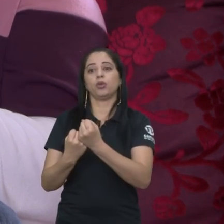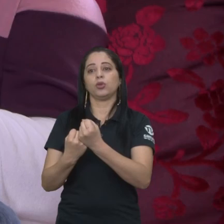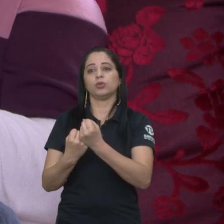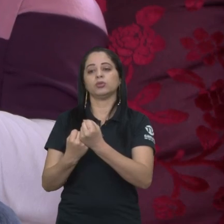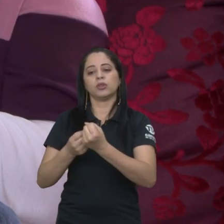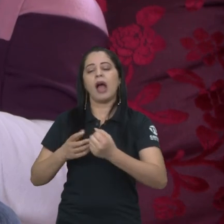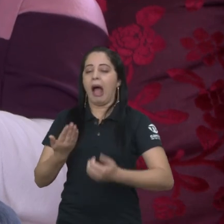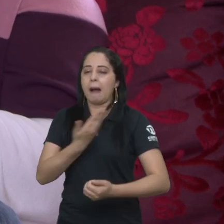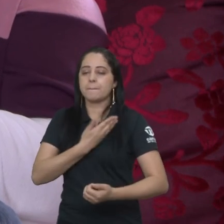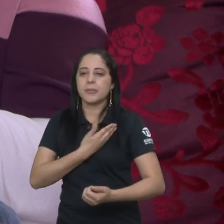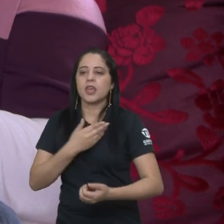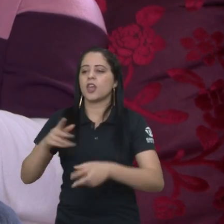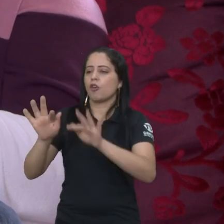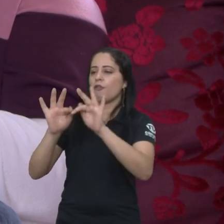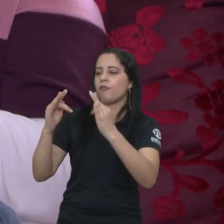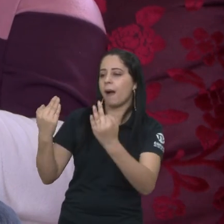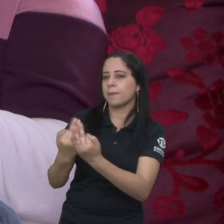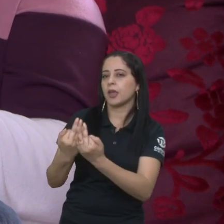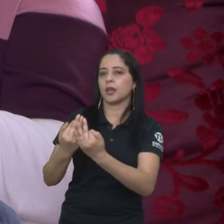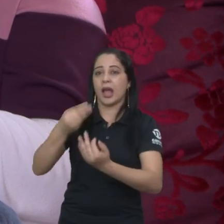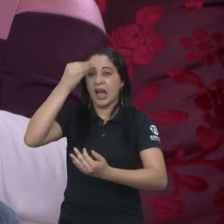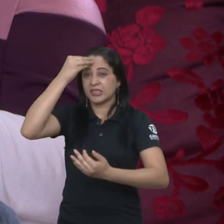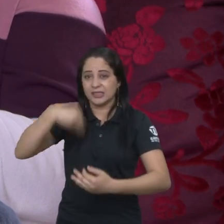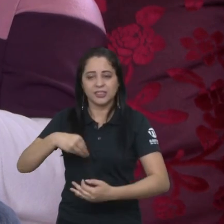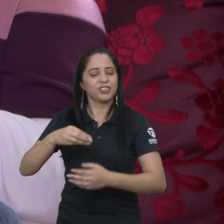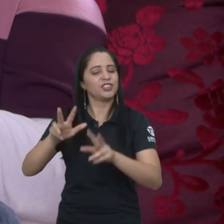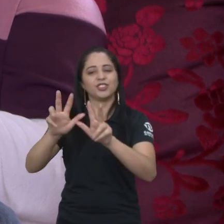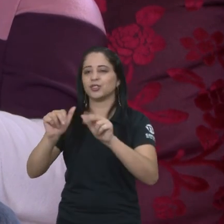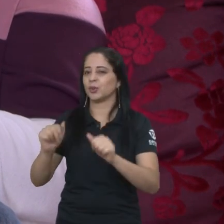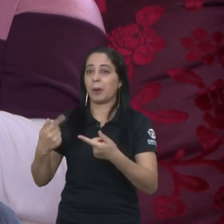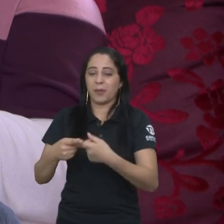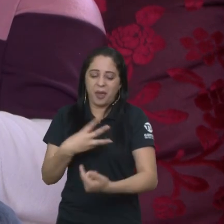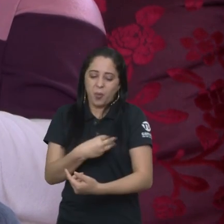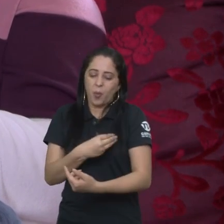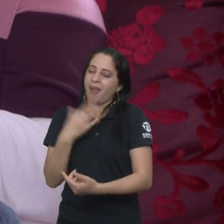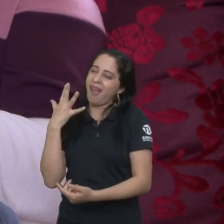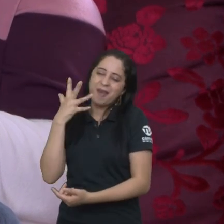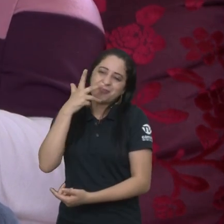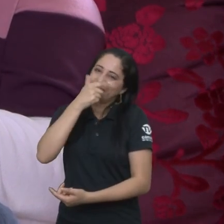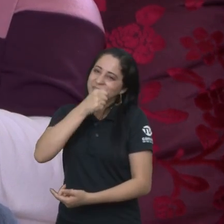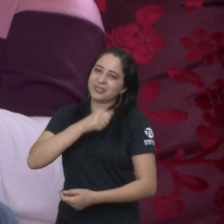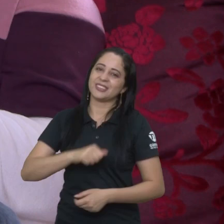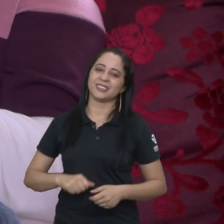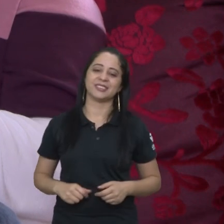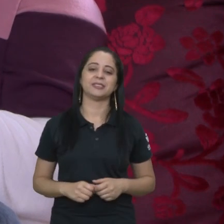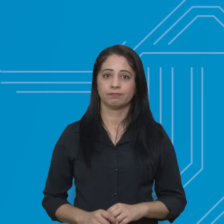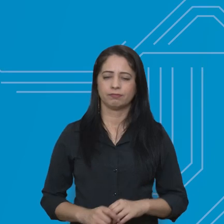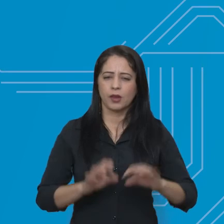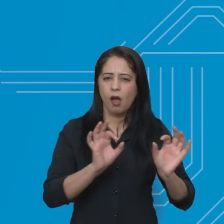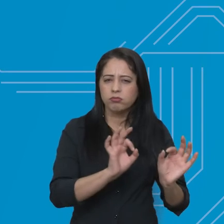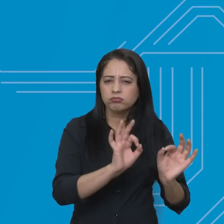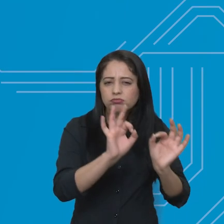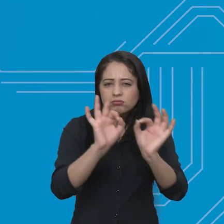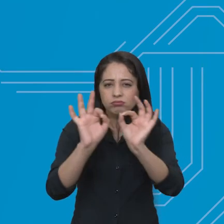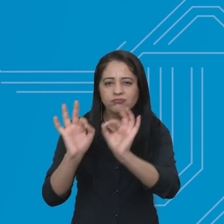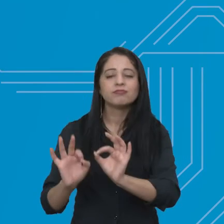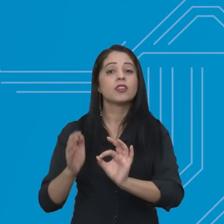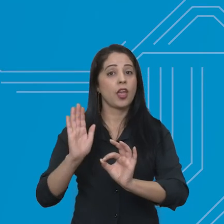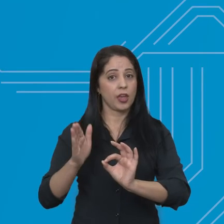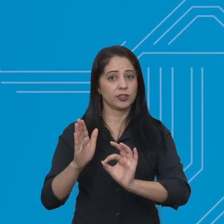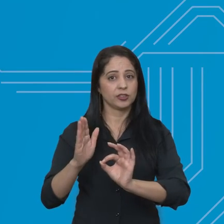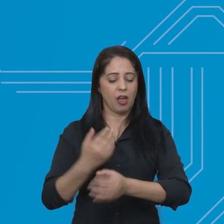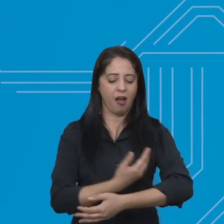amamentar, tanto de amigos quanto de parentes, para não desistir, que é um ato muito lindo, tanto para a mãe quanto para o filho. E como vimos